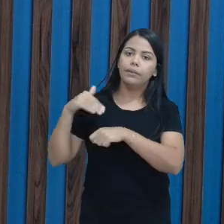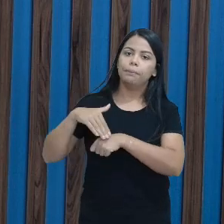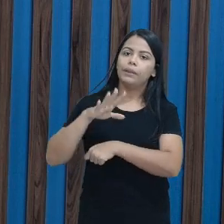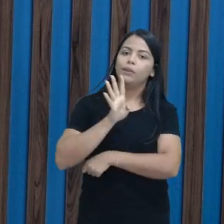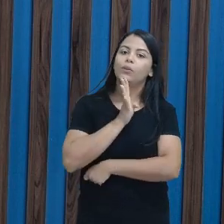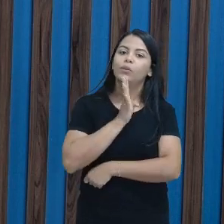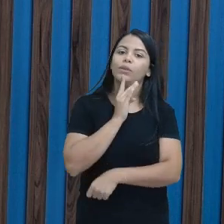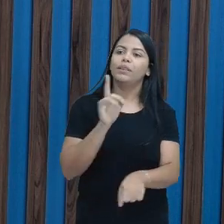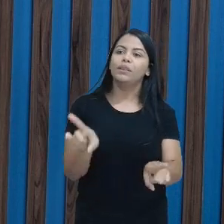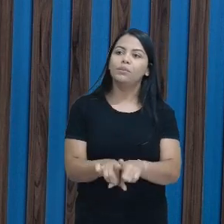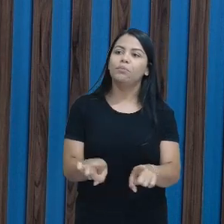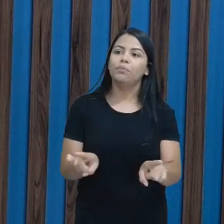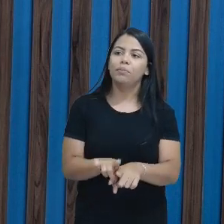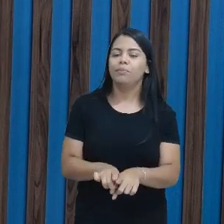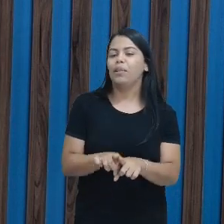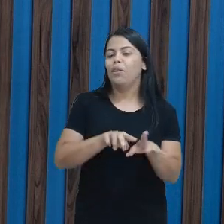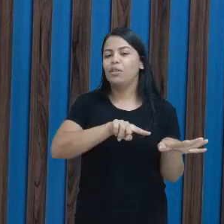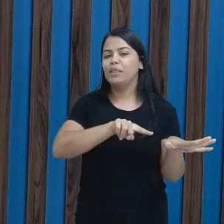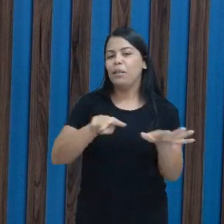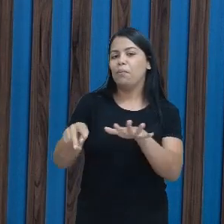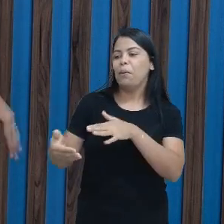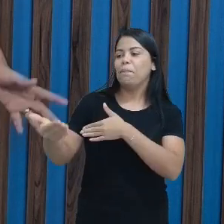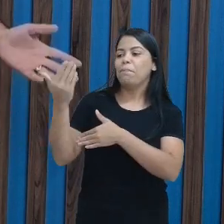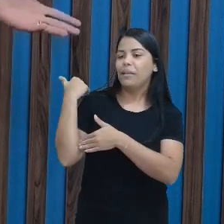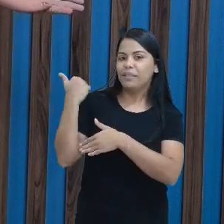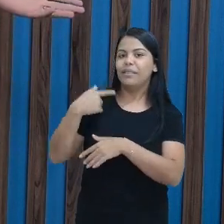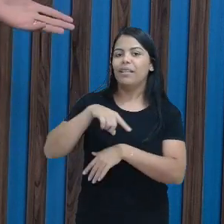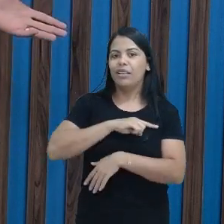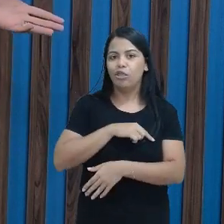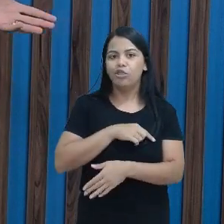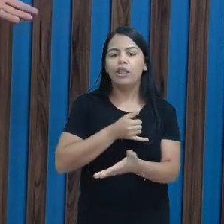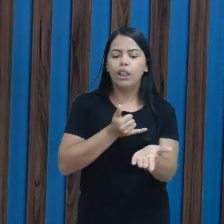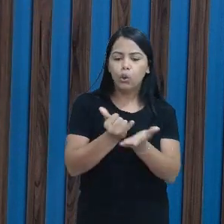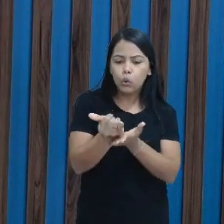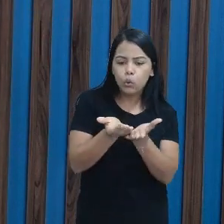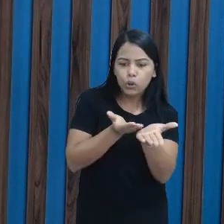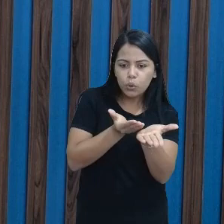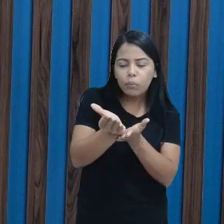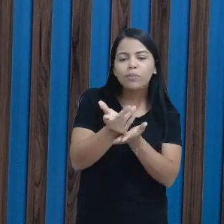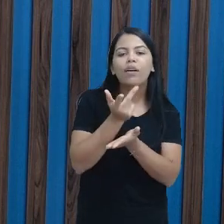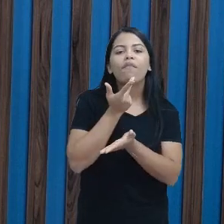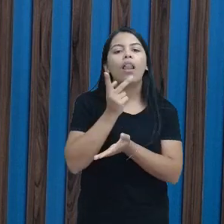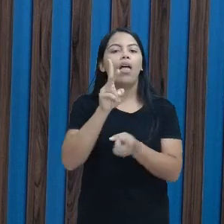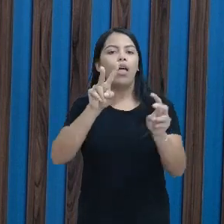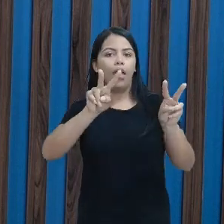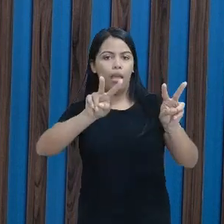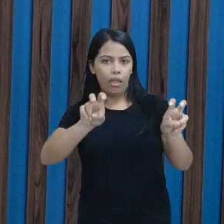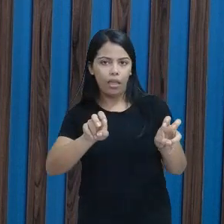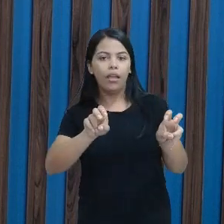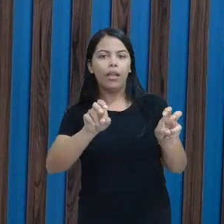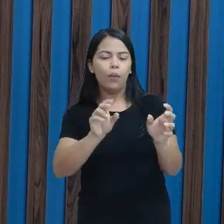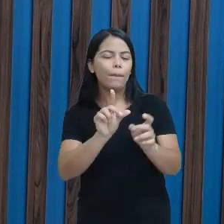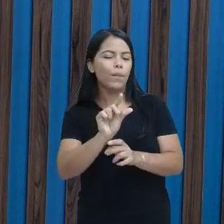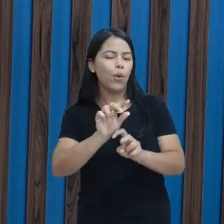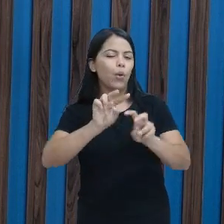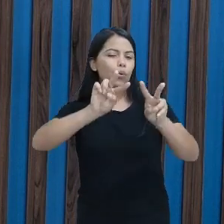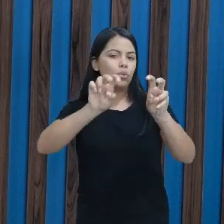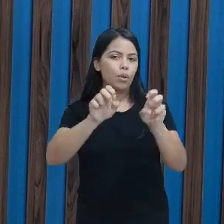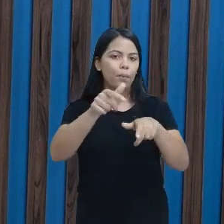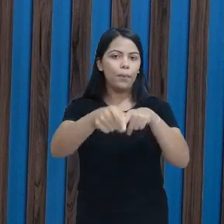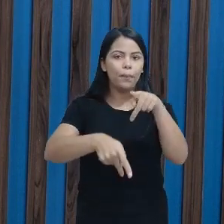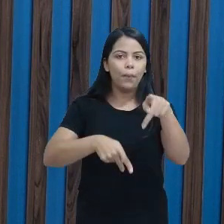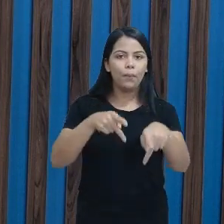conhecido também como semana passada, a gente deu uma introdução aqui. Falamos um pouco sobre o quê?